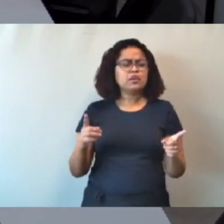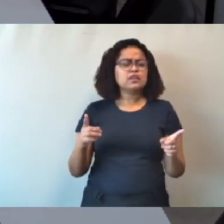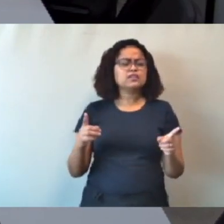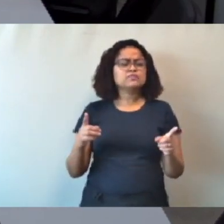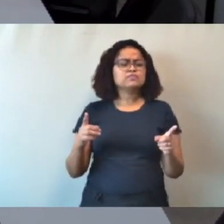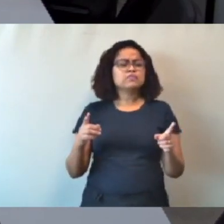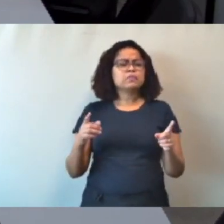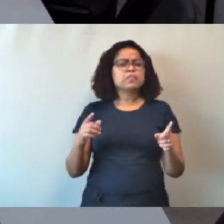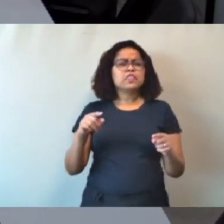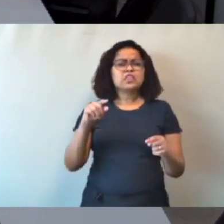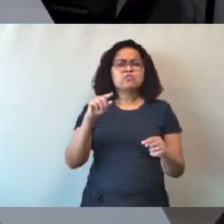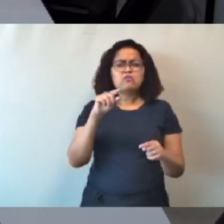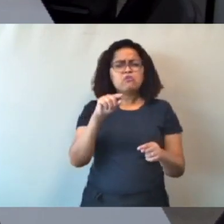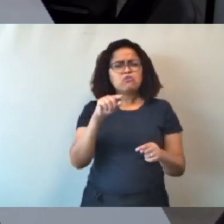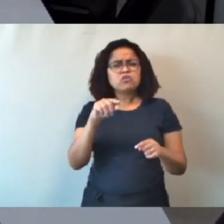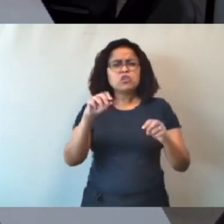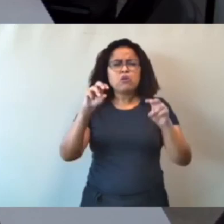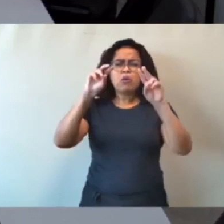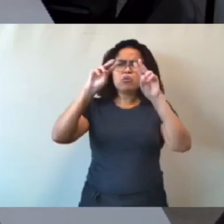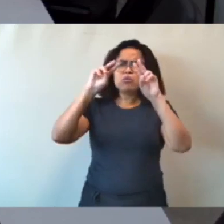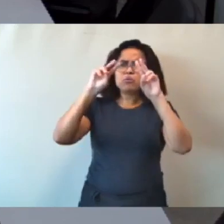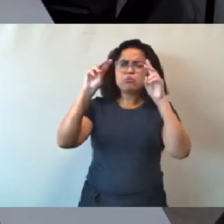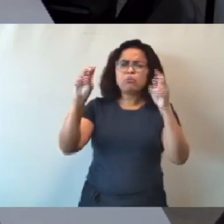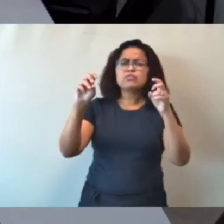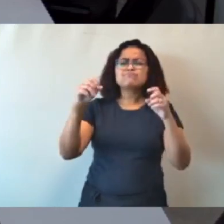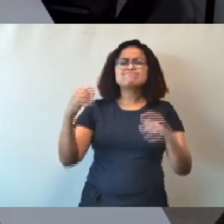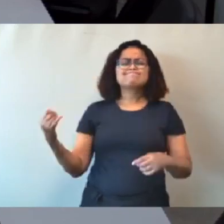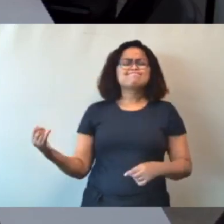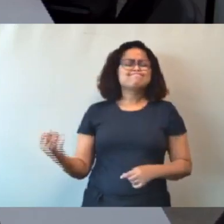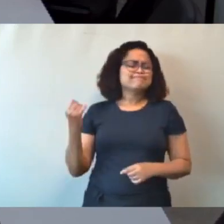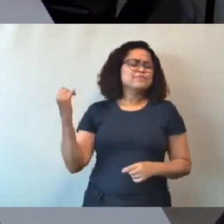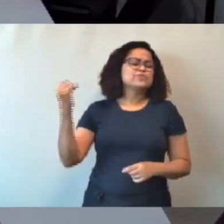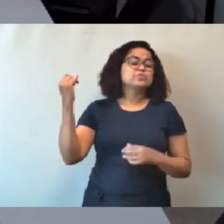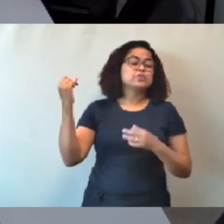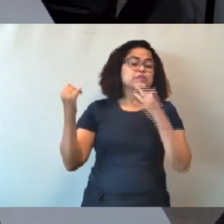importante, que o senhor colocou que